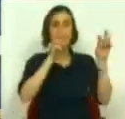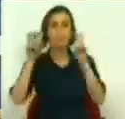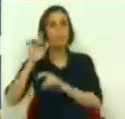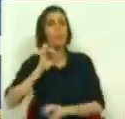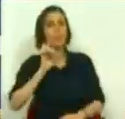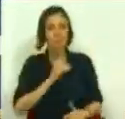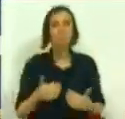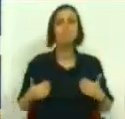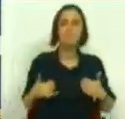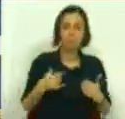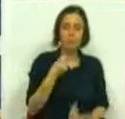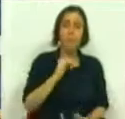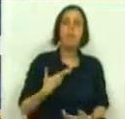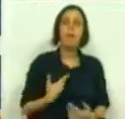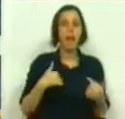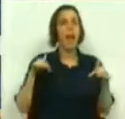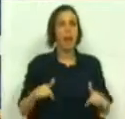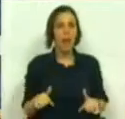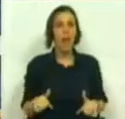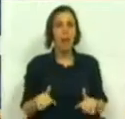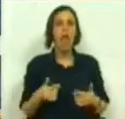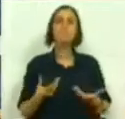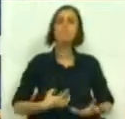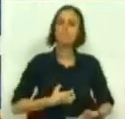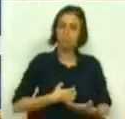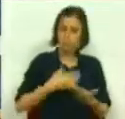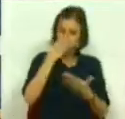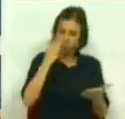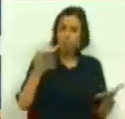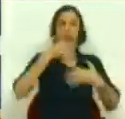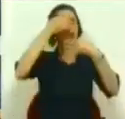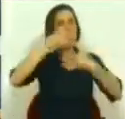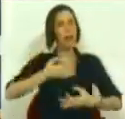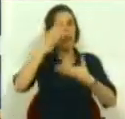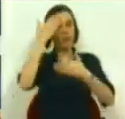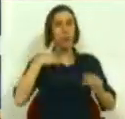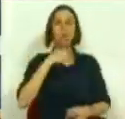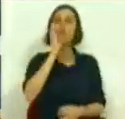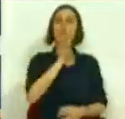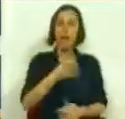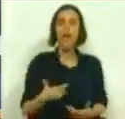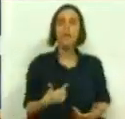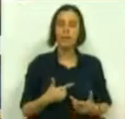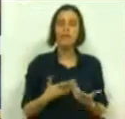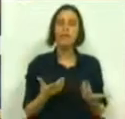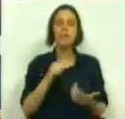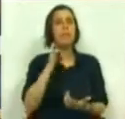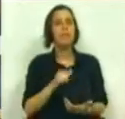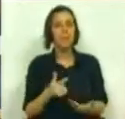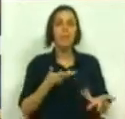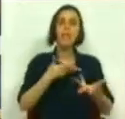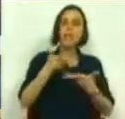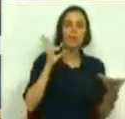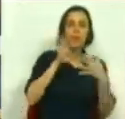importantes, nós, PSD, estamos cá, de espírito aberto, com lealdade democrática, como disse, e com margem de cedência e